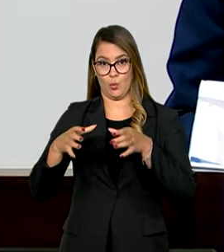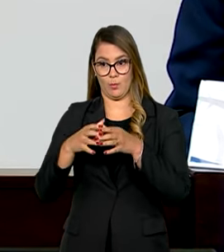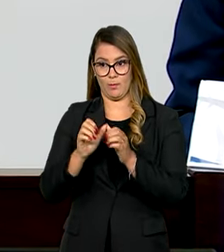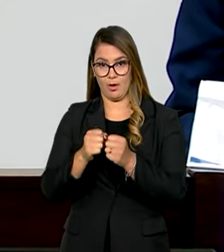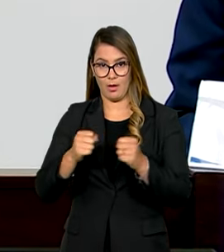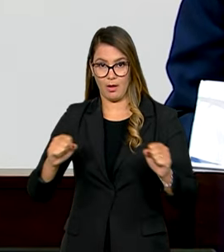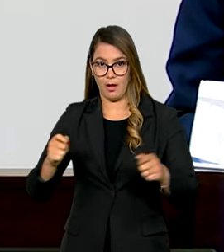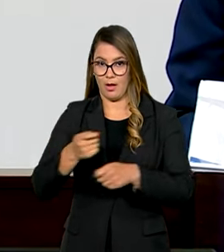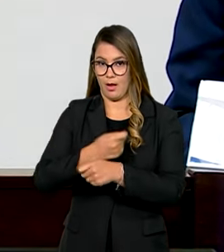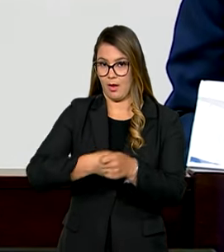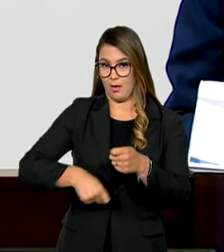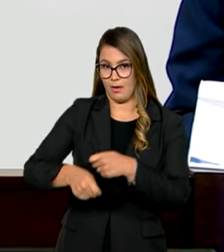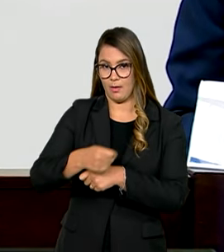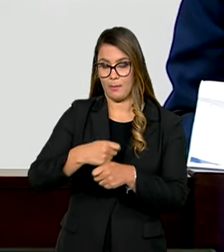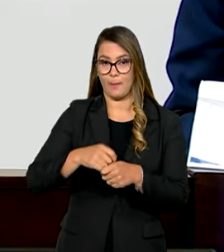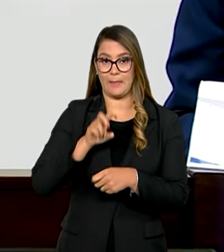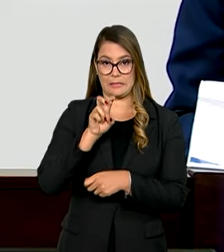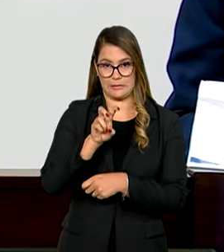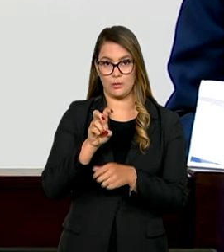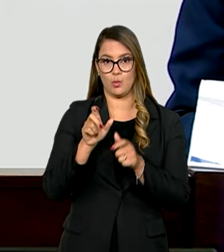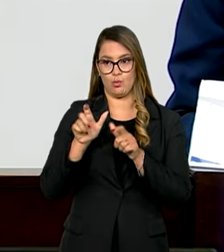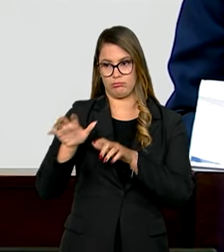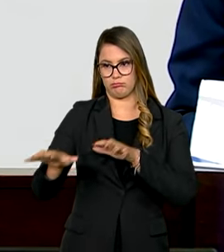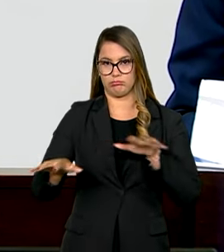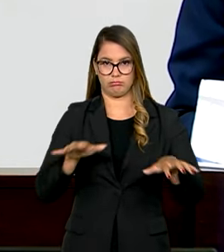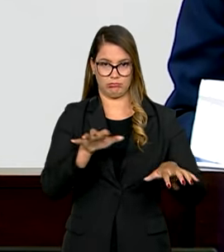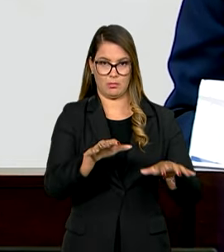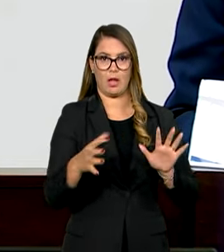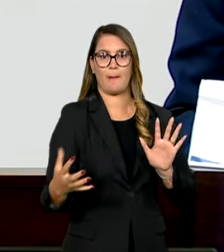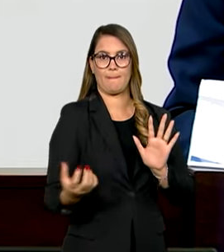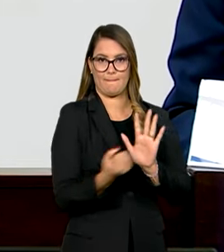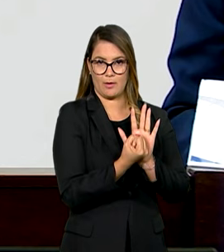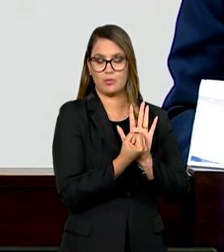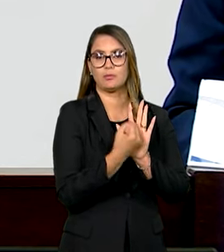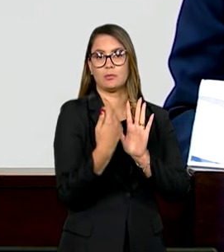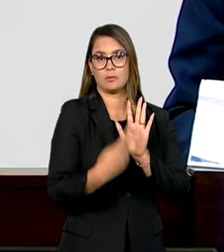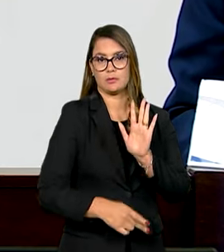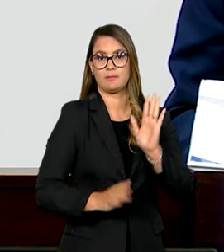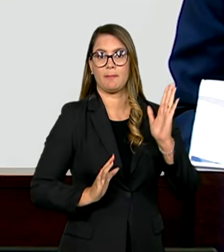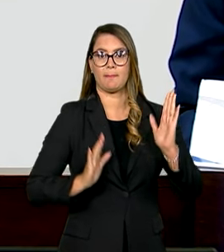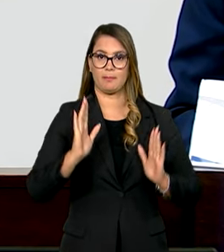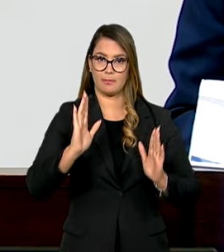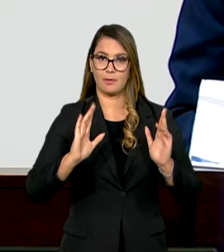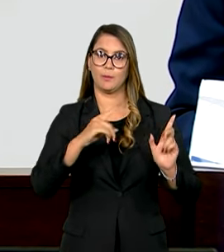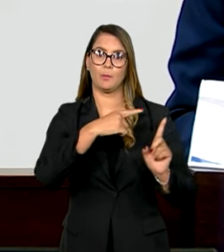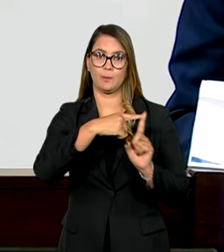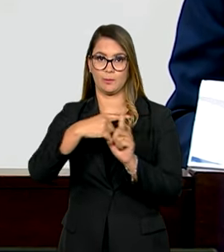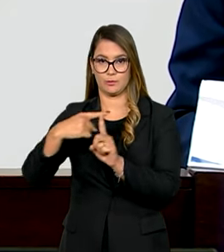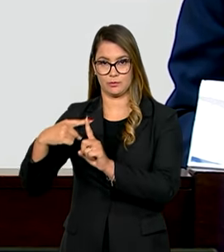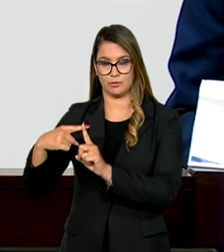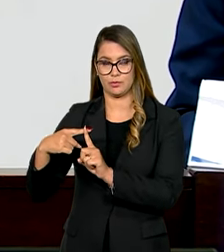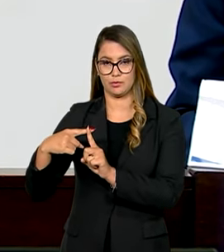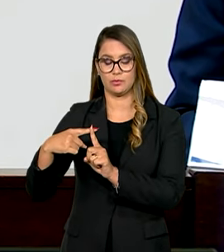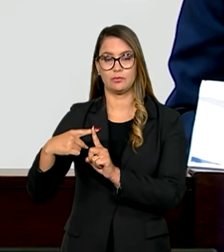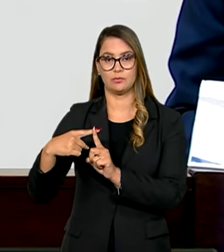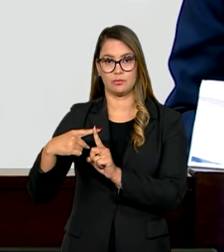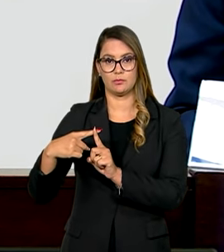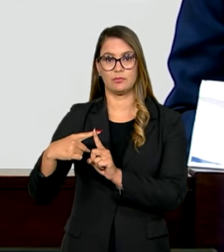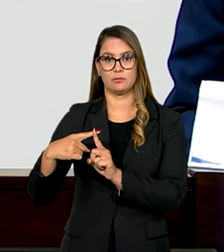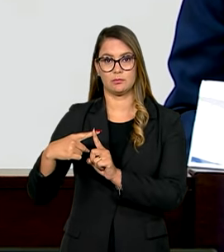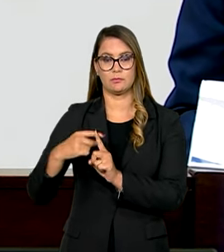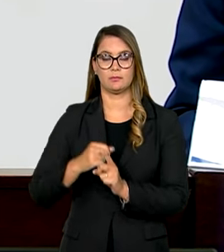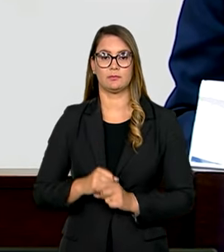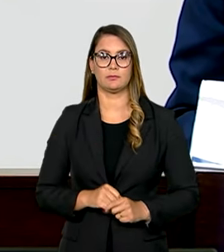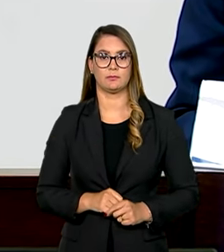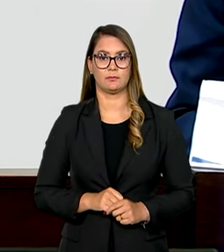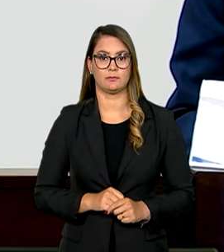atividades econômicas, os 5 grandes grupos, registraram nesse período saldo positivos, né?